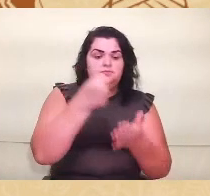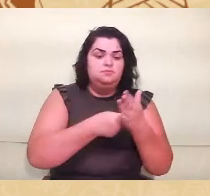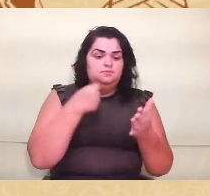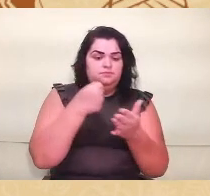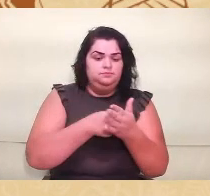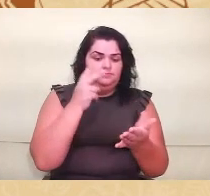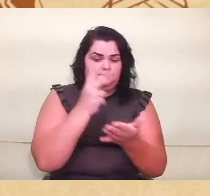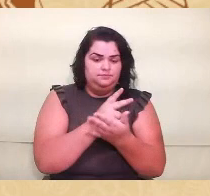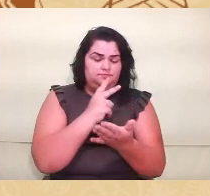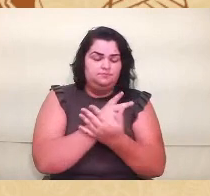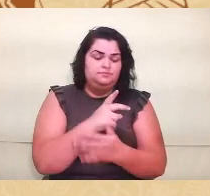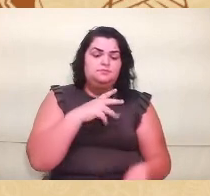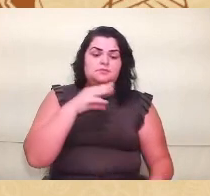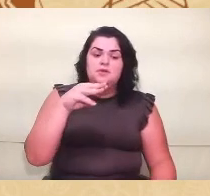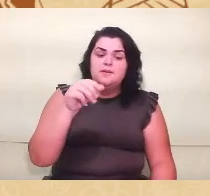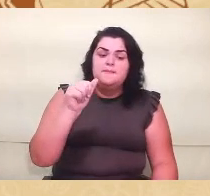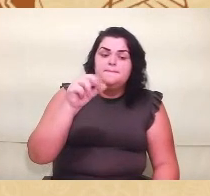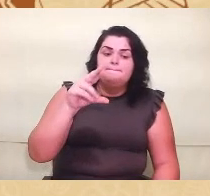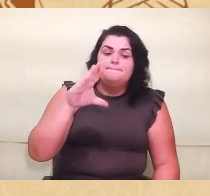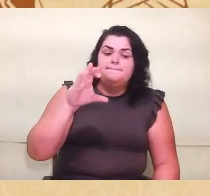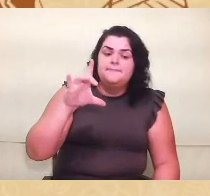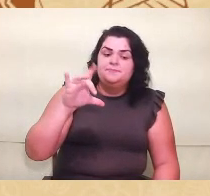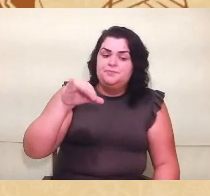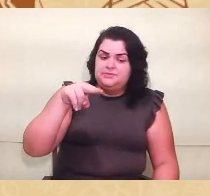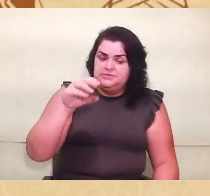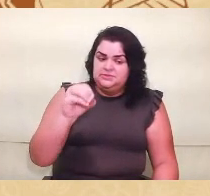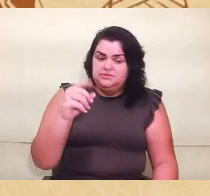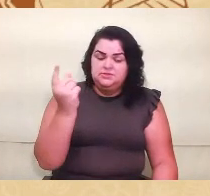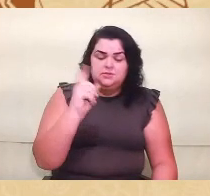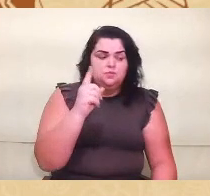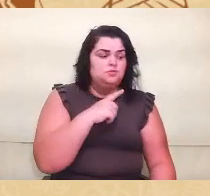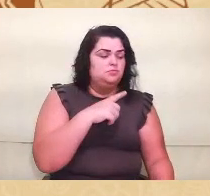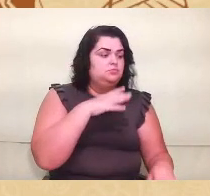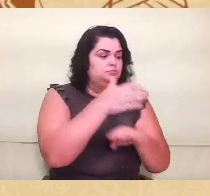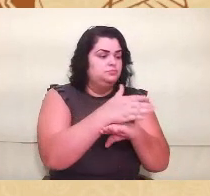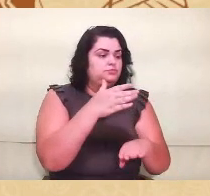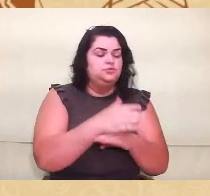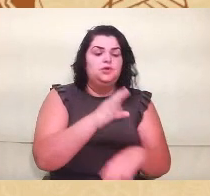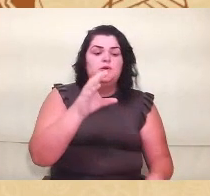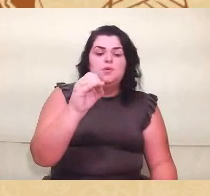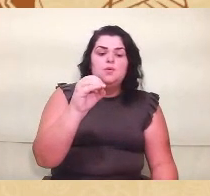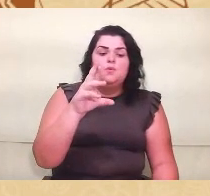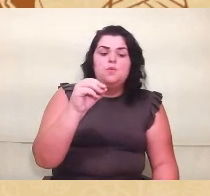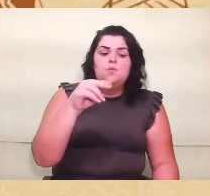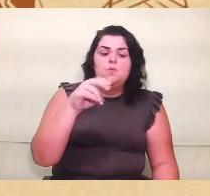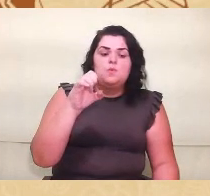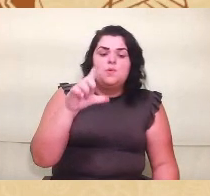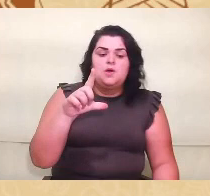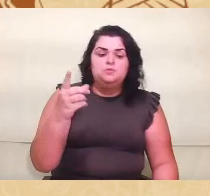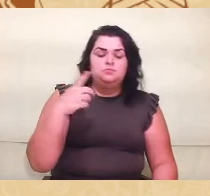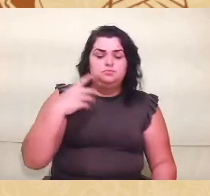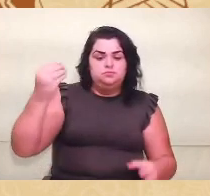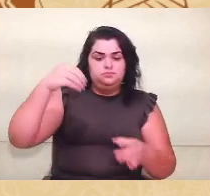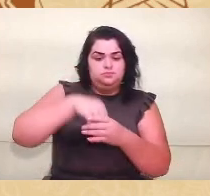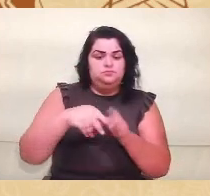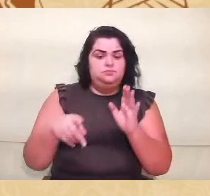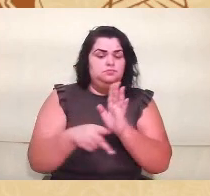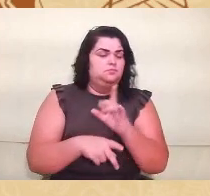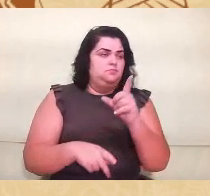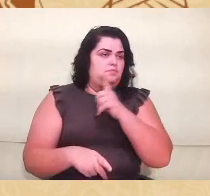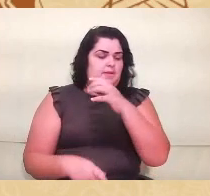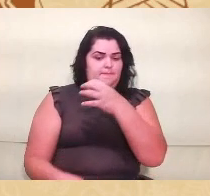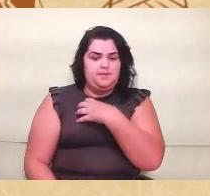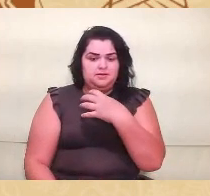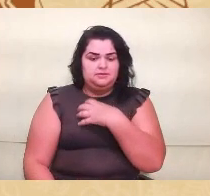Porque Marcelino não aceitava a intromissão dos coronéis do Cacau aqui em Olivença. Foi barbarizado,